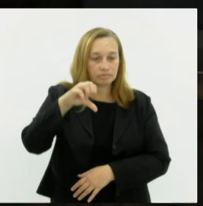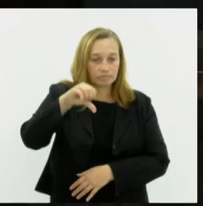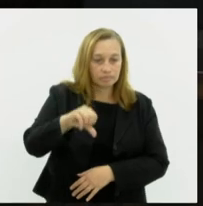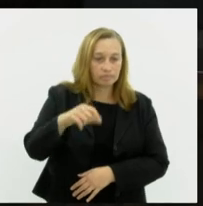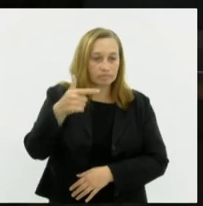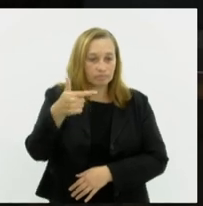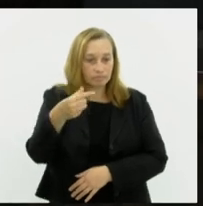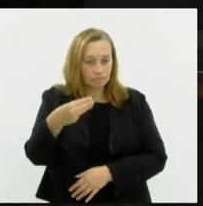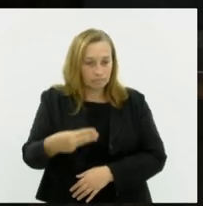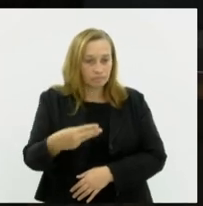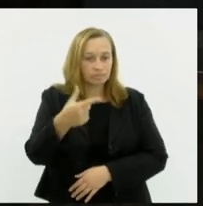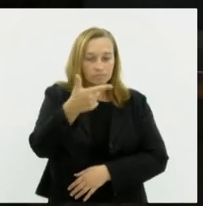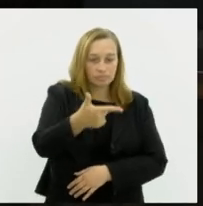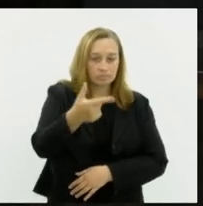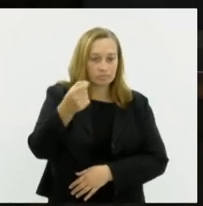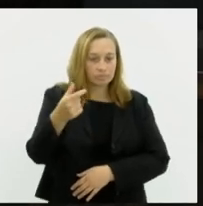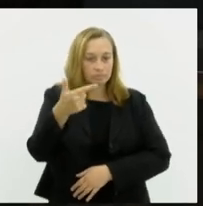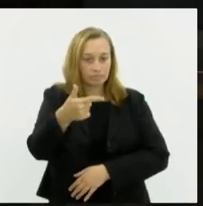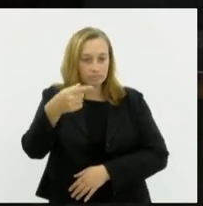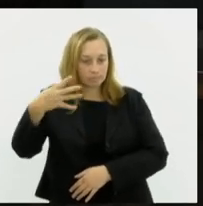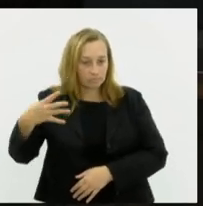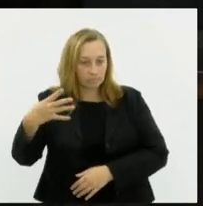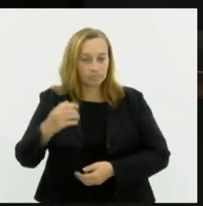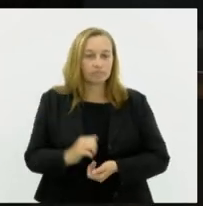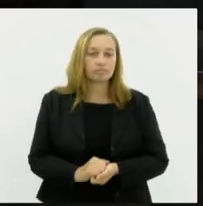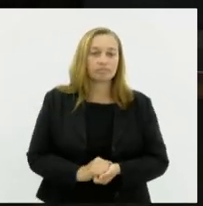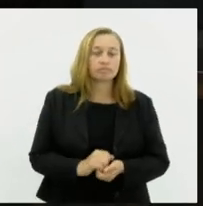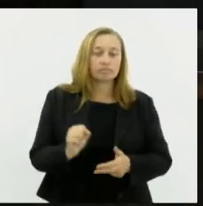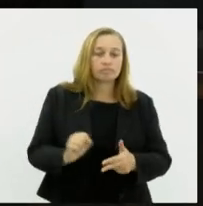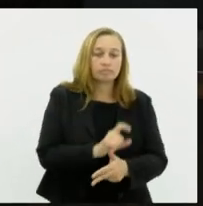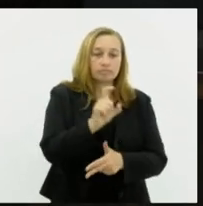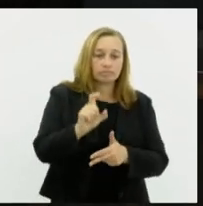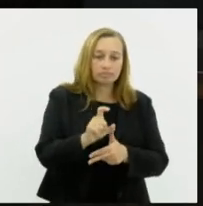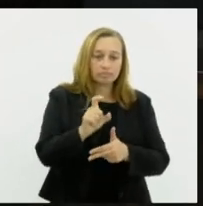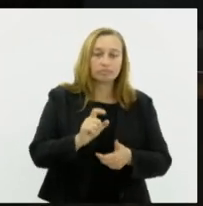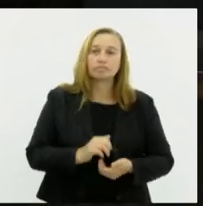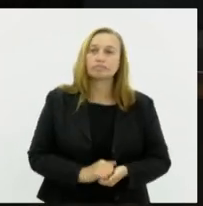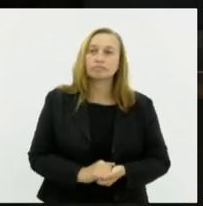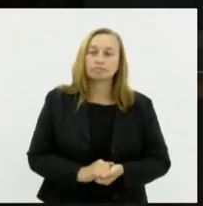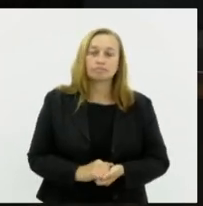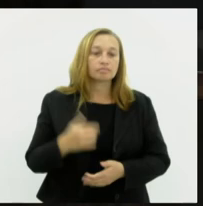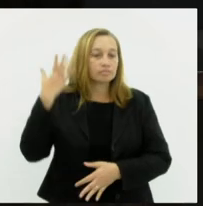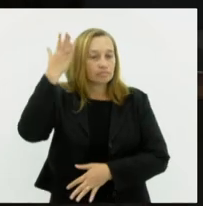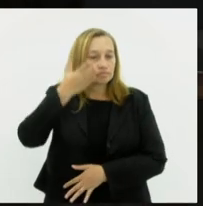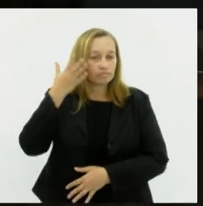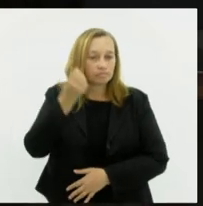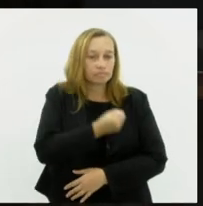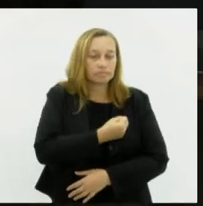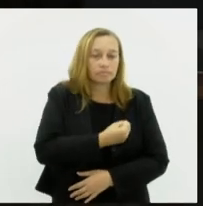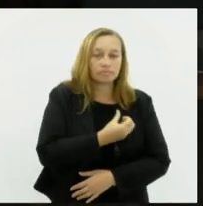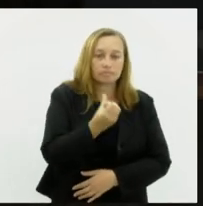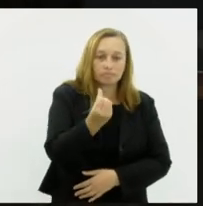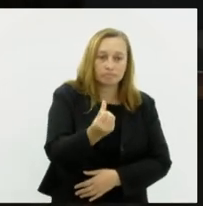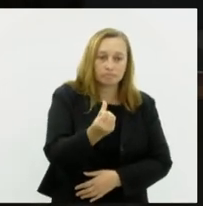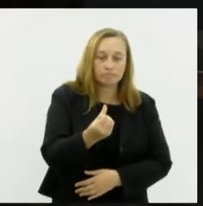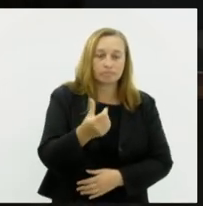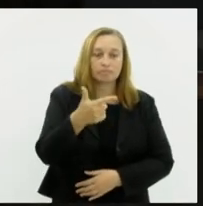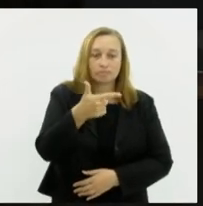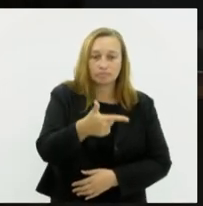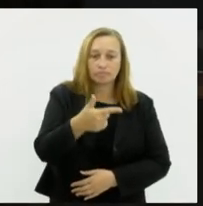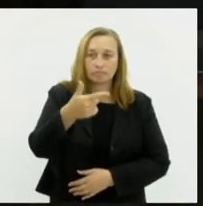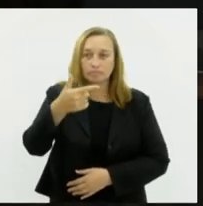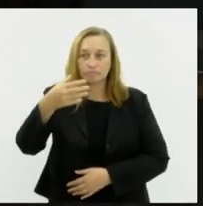3093, de 2024, de autoria do Poder Executivo, mensagem número 6, de